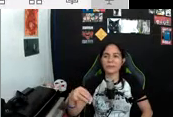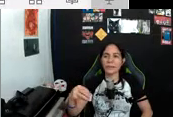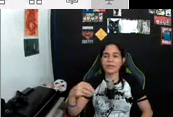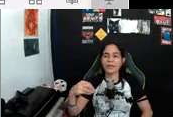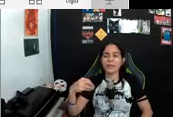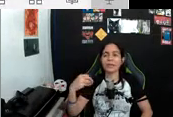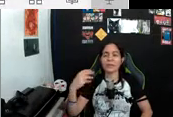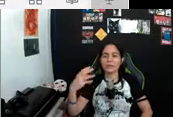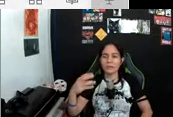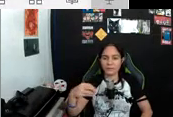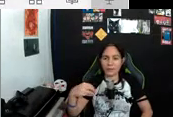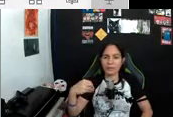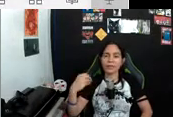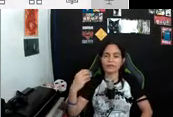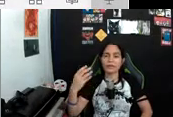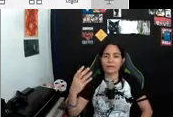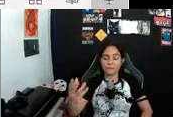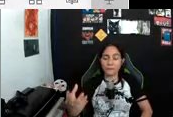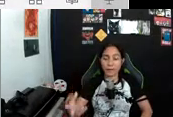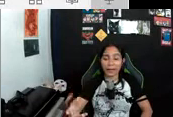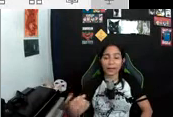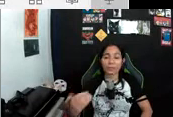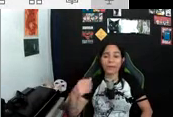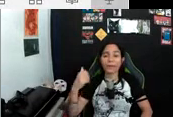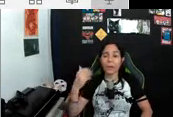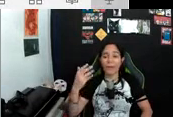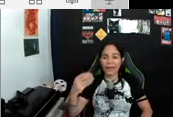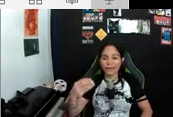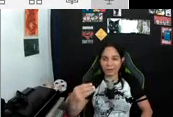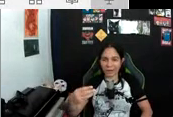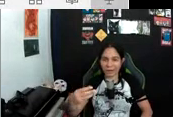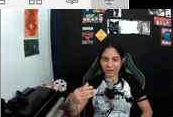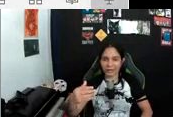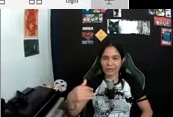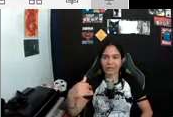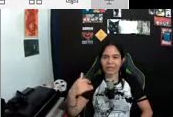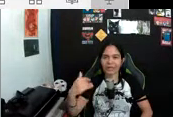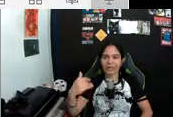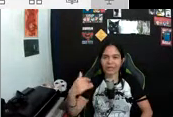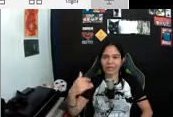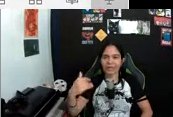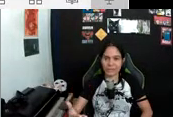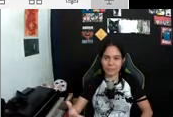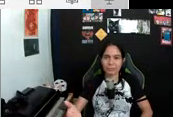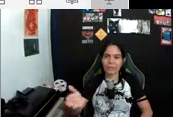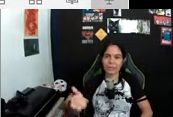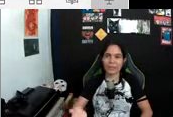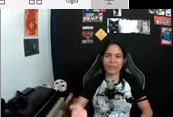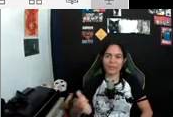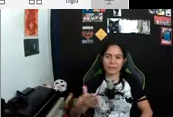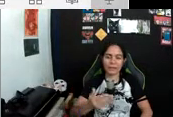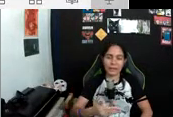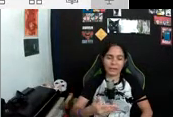com o paciente, que deveria, né, falar numa linguagem adequada